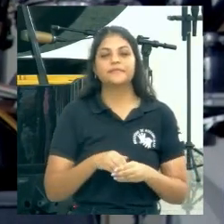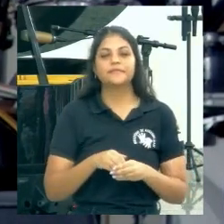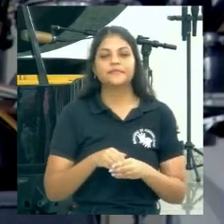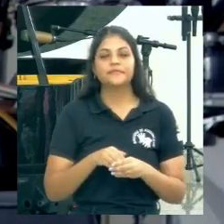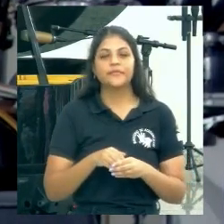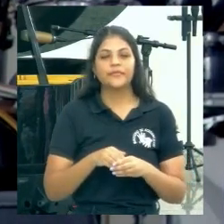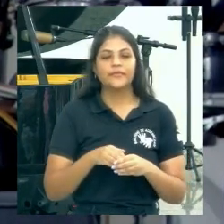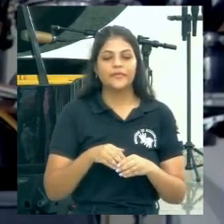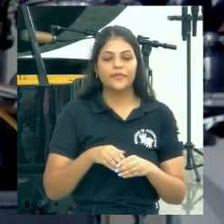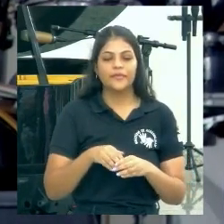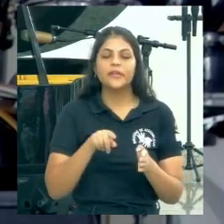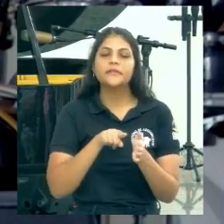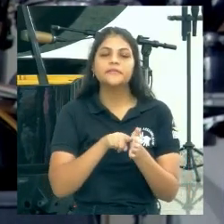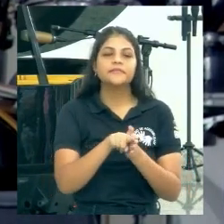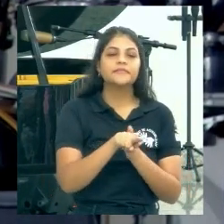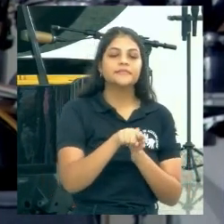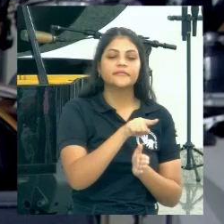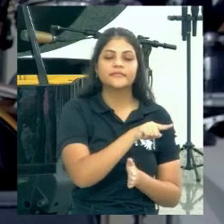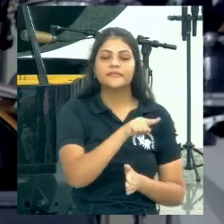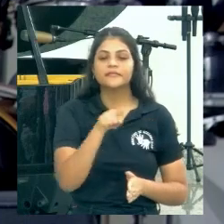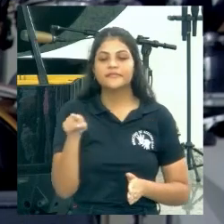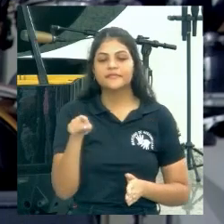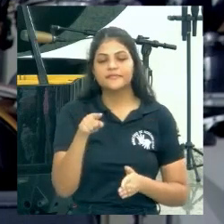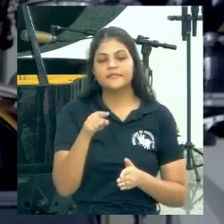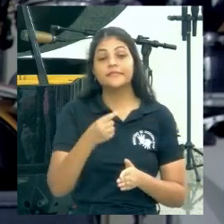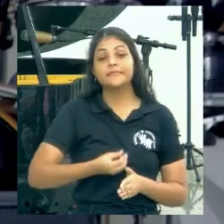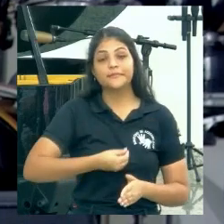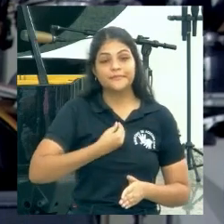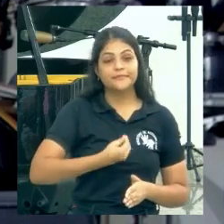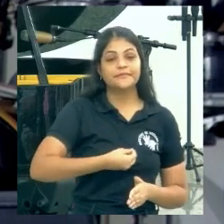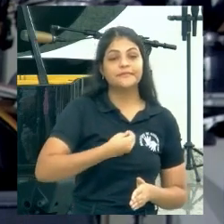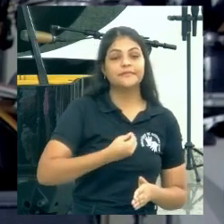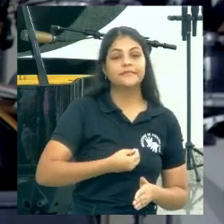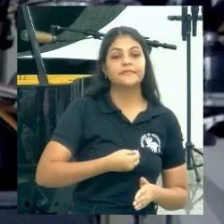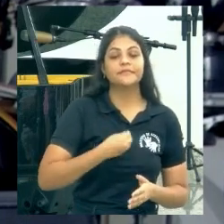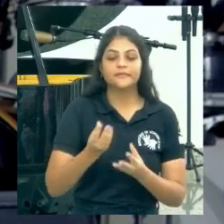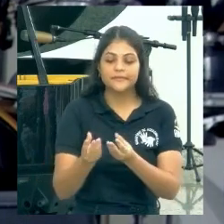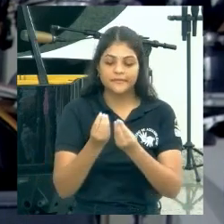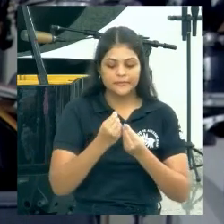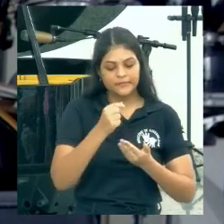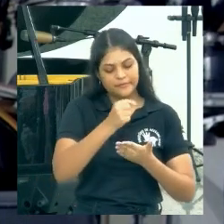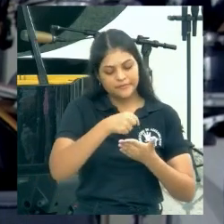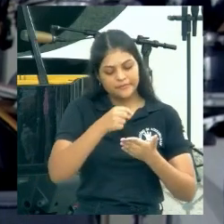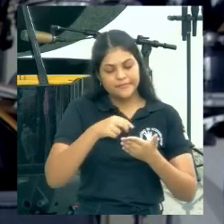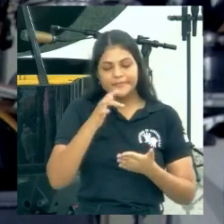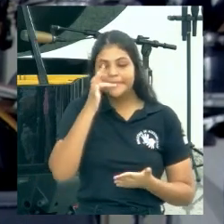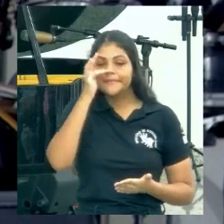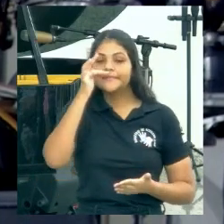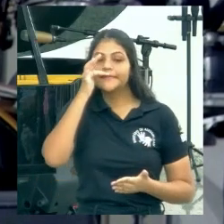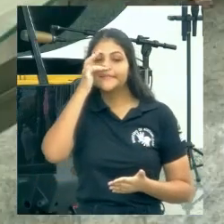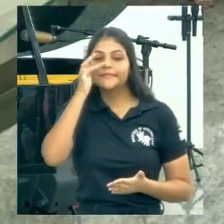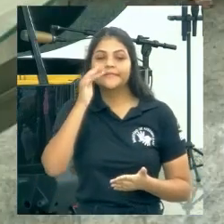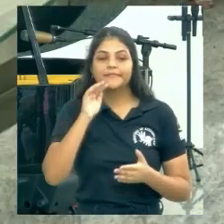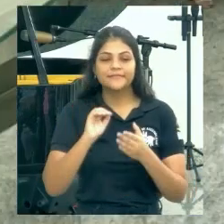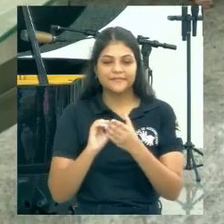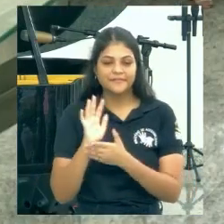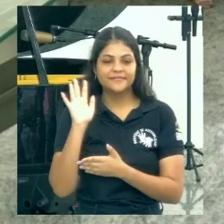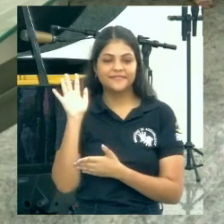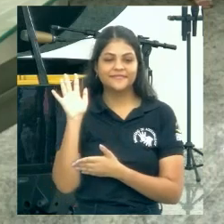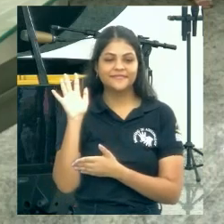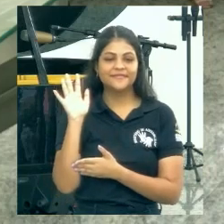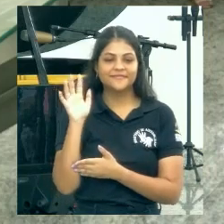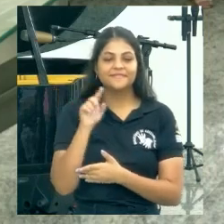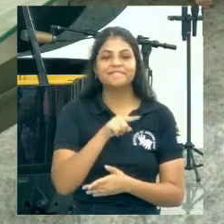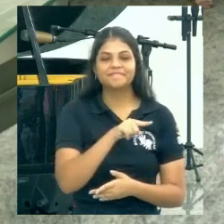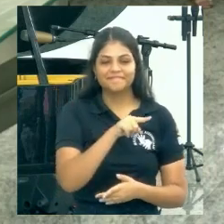pesquisa. Alguém, por acaso, em algum momento de sua vida, recebeu uma carta perfumada dentro de um envelope? Levante a mão. Eu